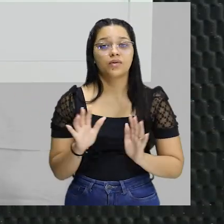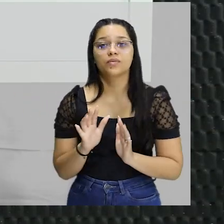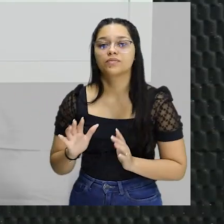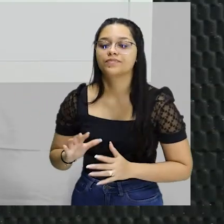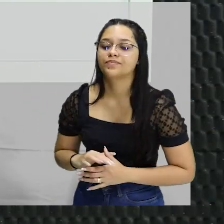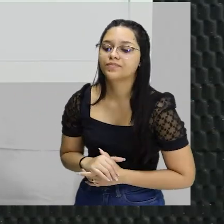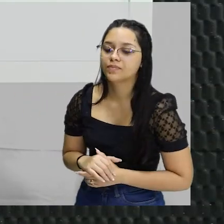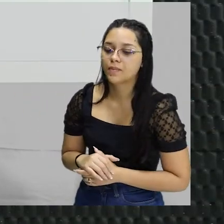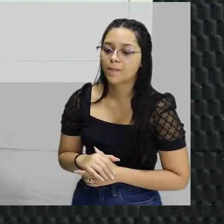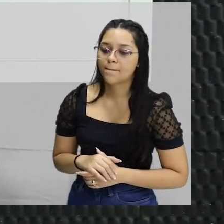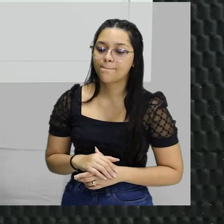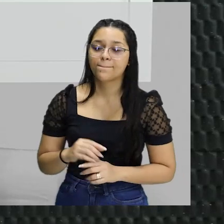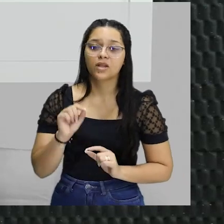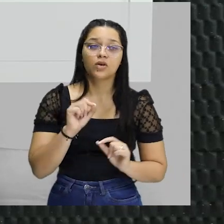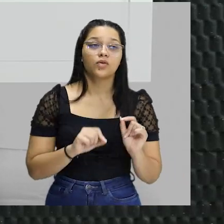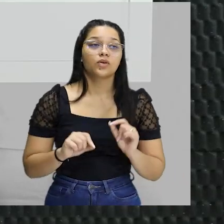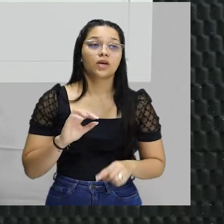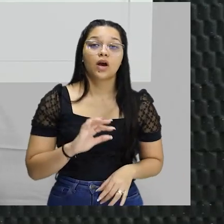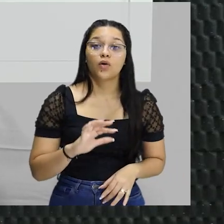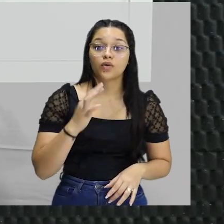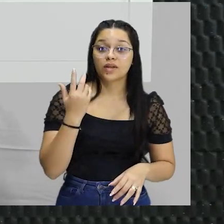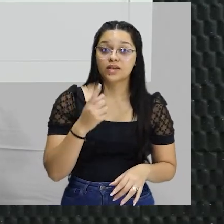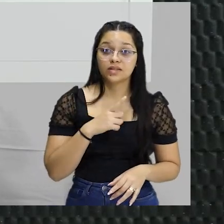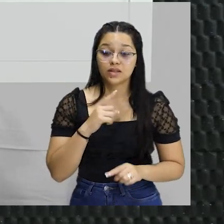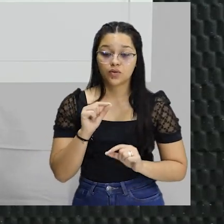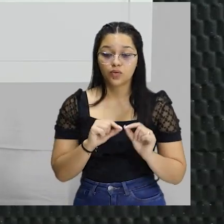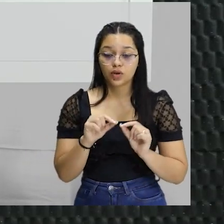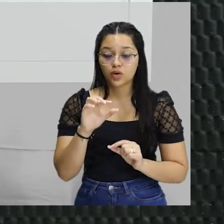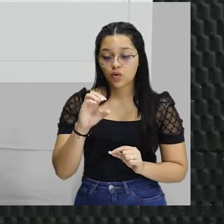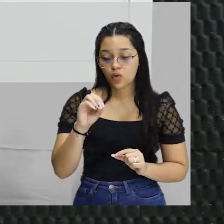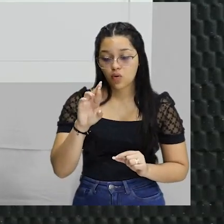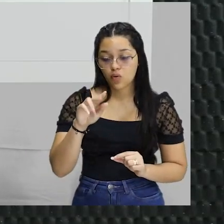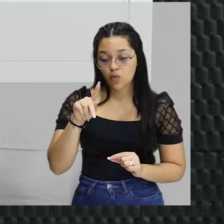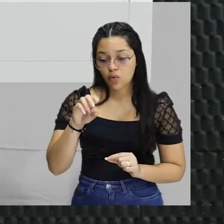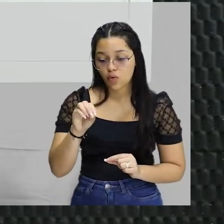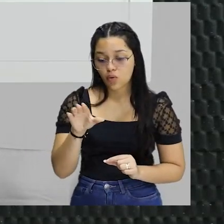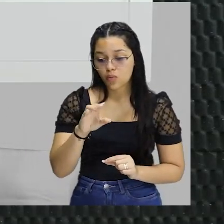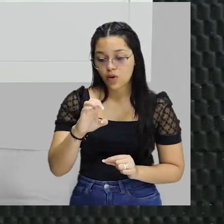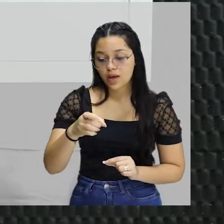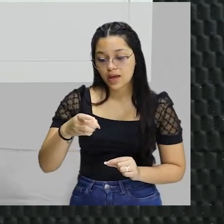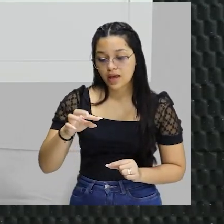Ok? E o que acontece com o corpo extenso?